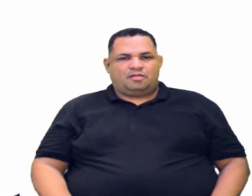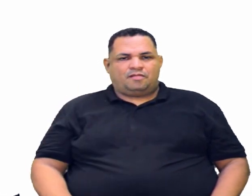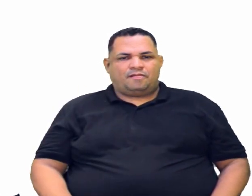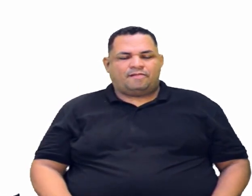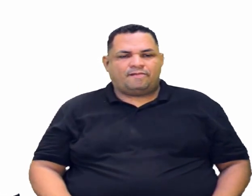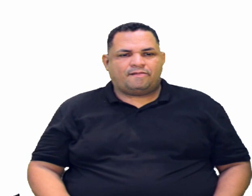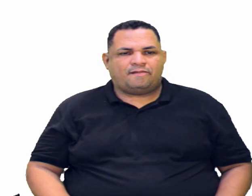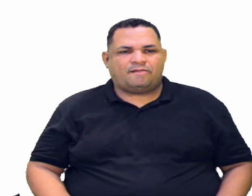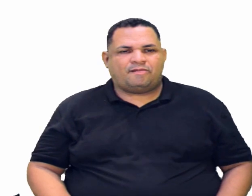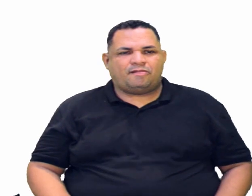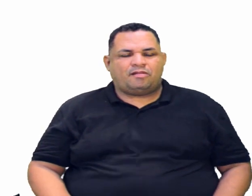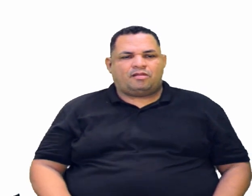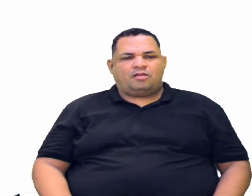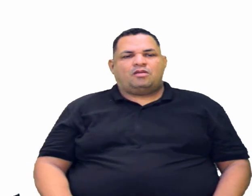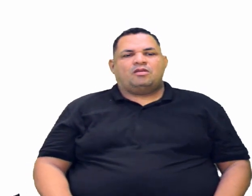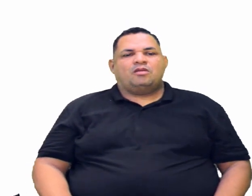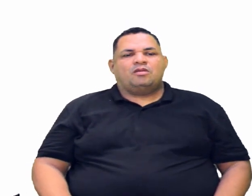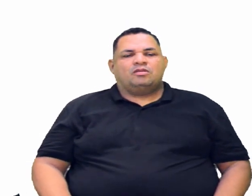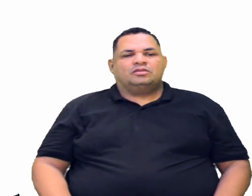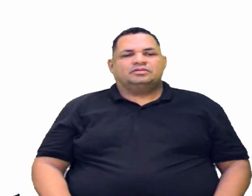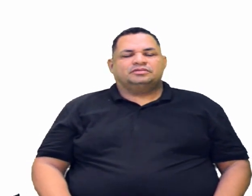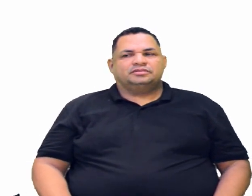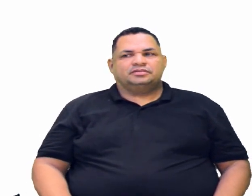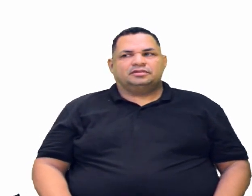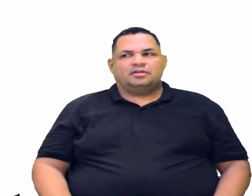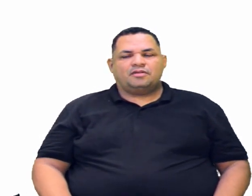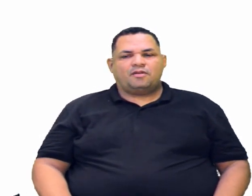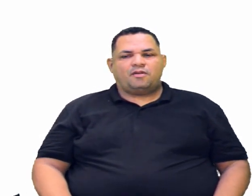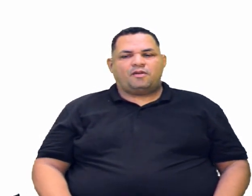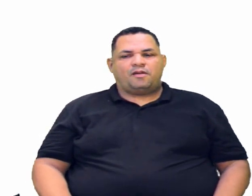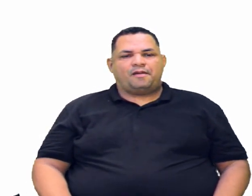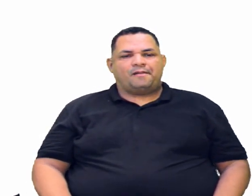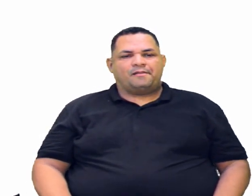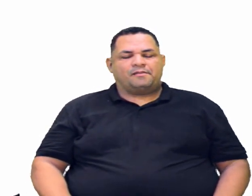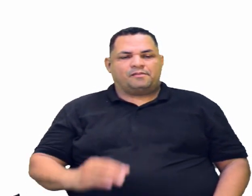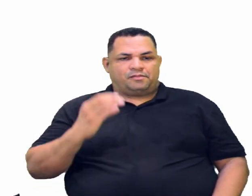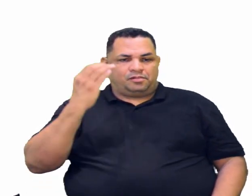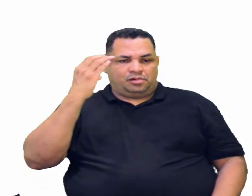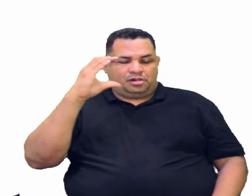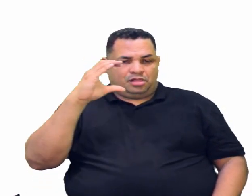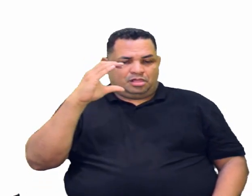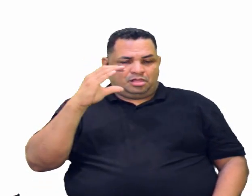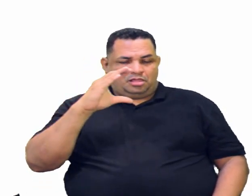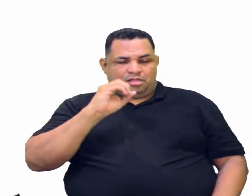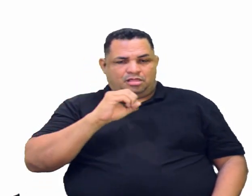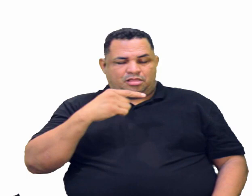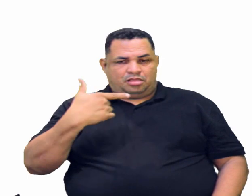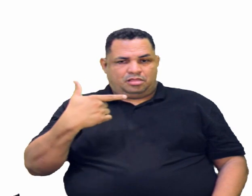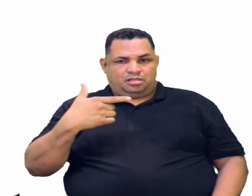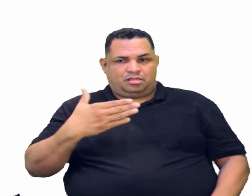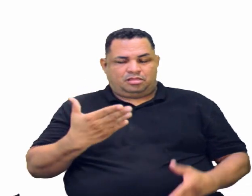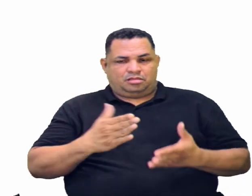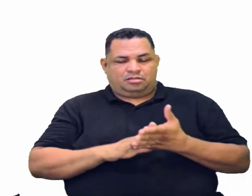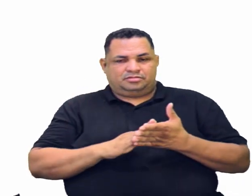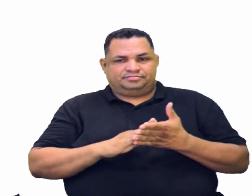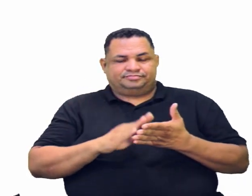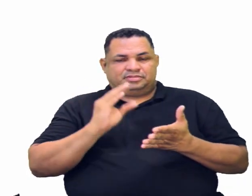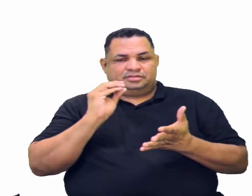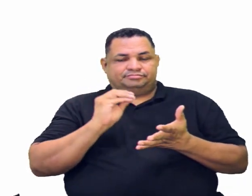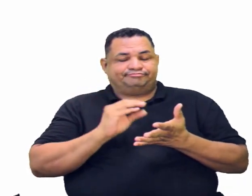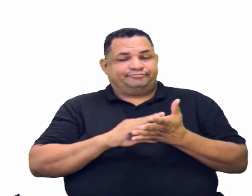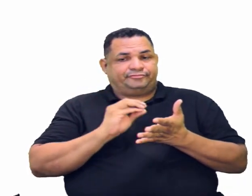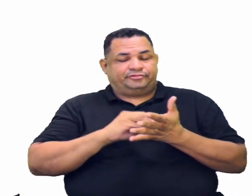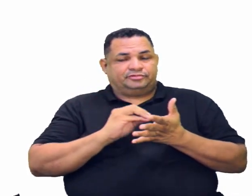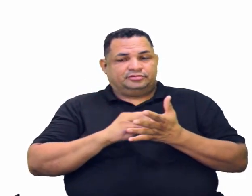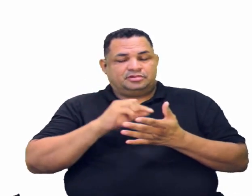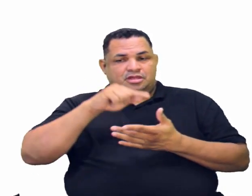esse hidrogênio aqui, liberando uma molécula de água, o carbono e o oxigênio ficaram com carência de